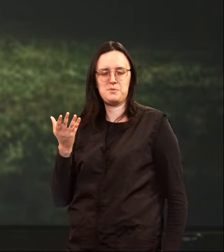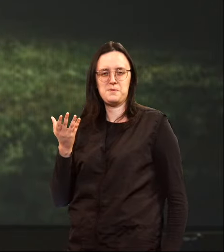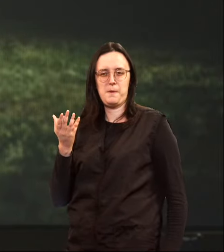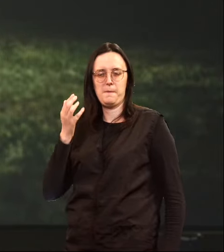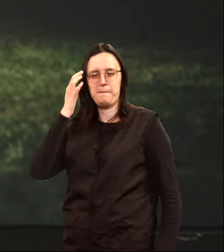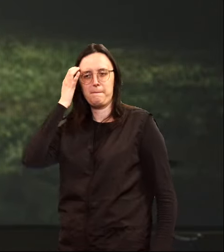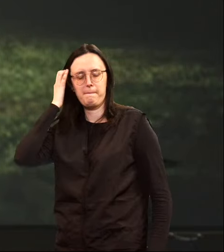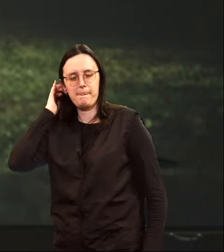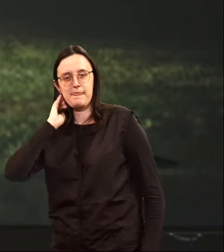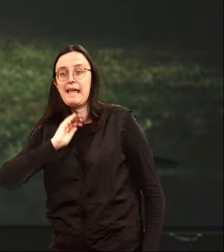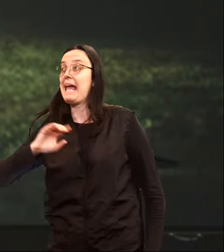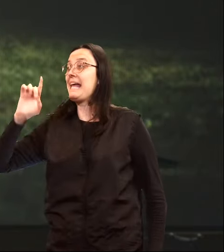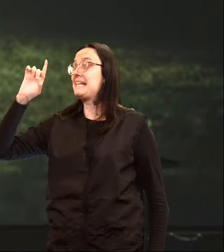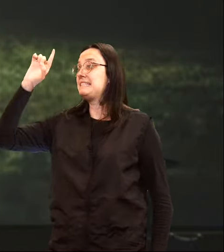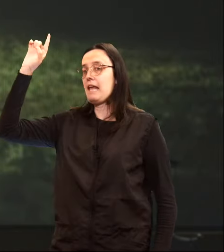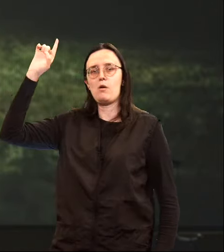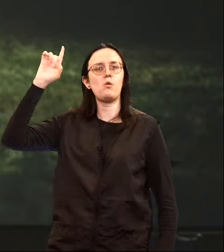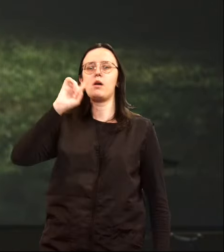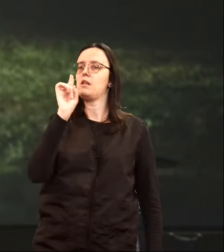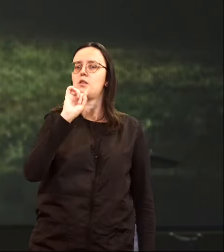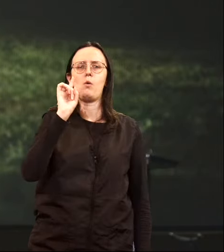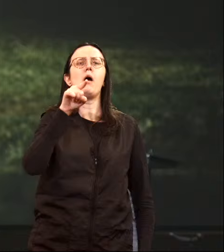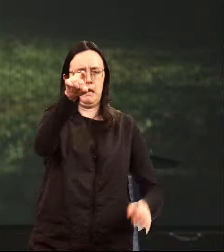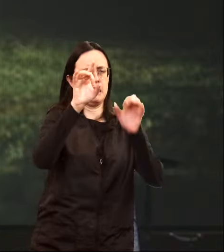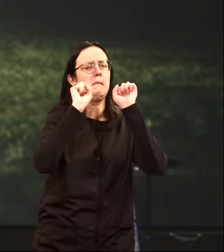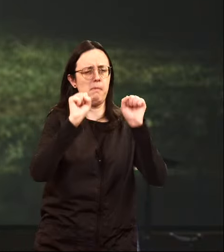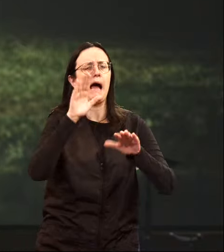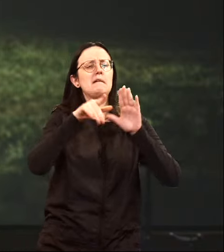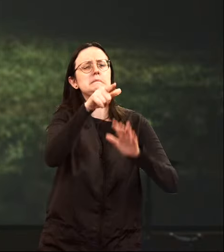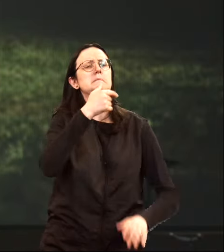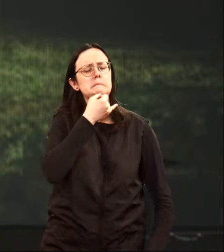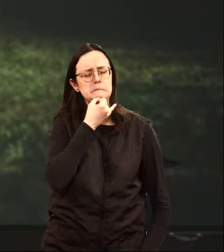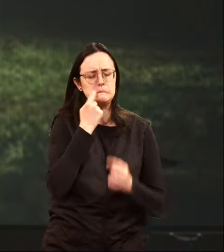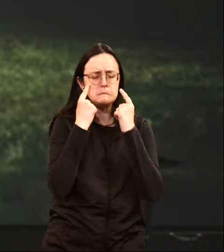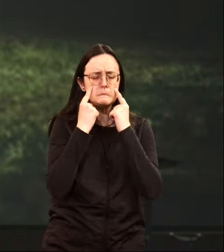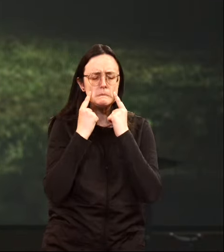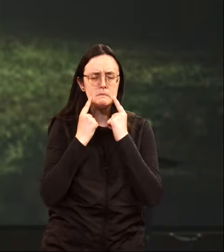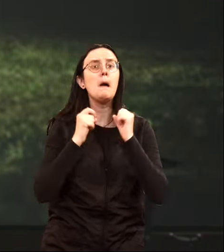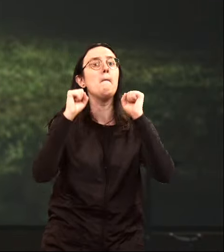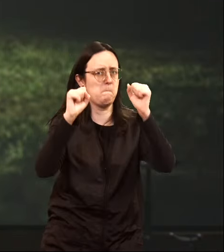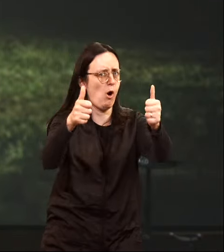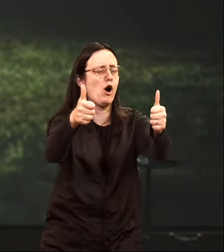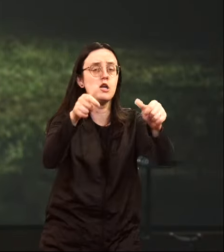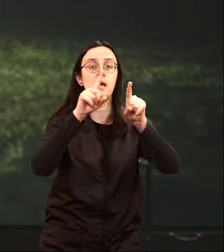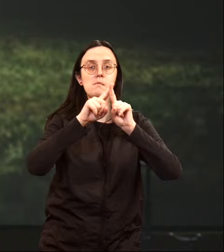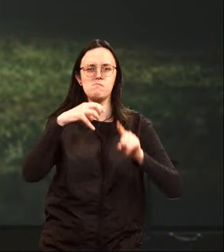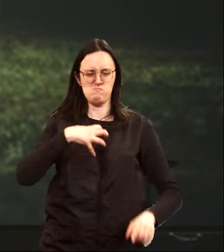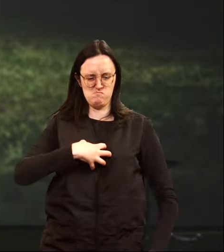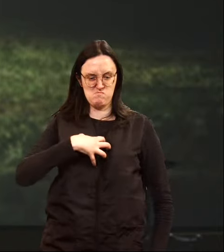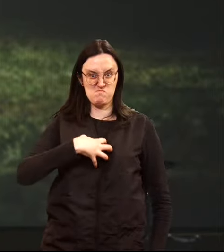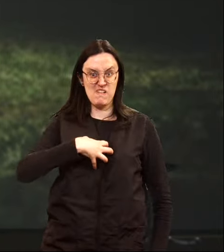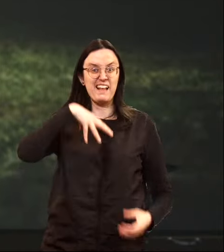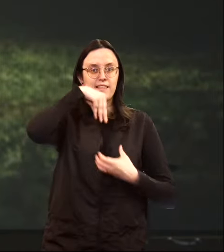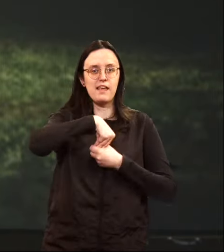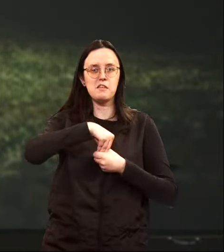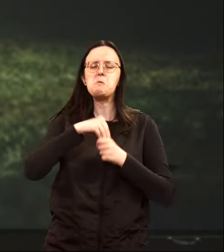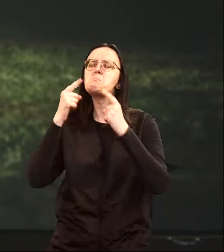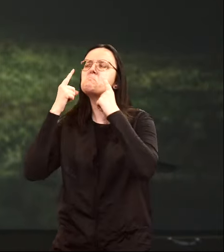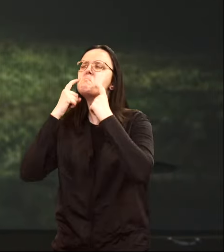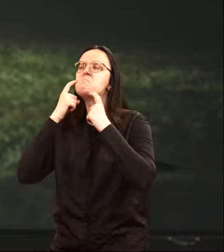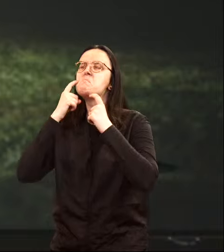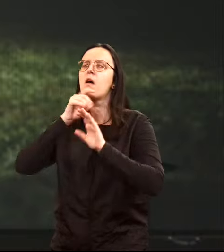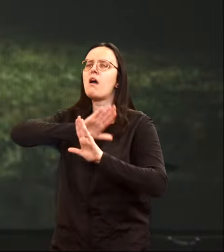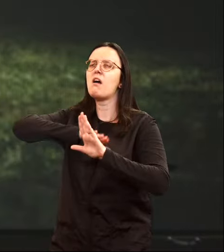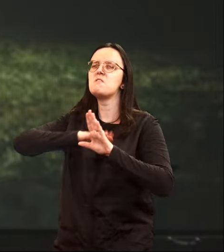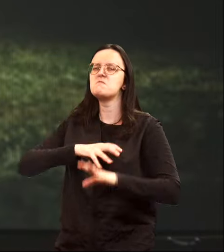Veja, Deus não condena o lamento, mas a rebelião disfarçada de lamento.